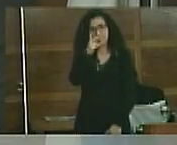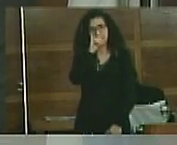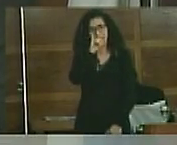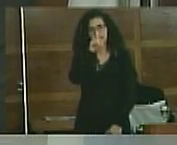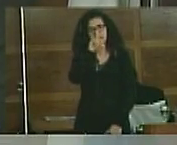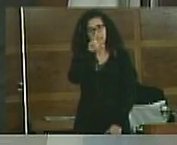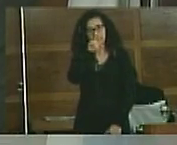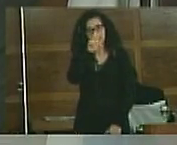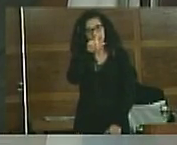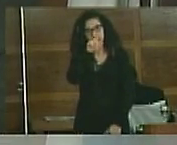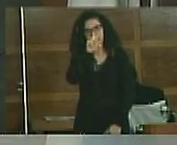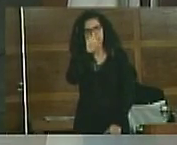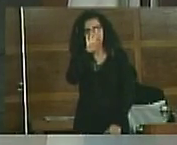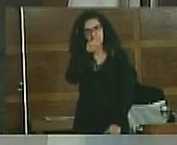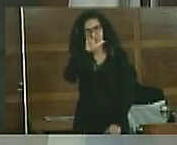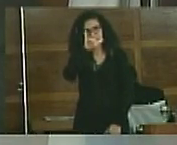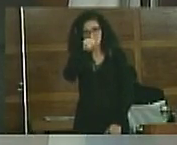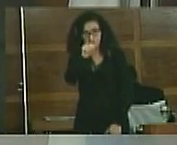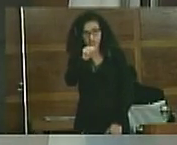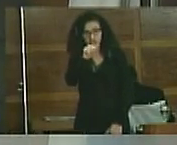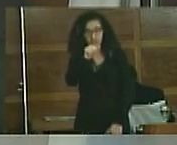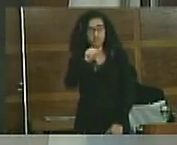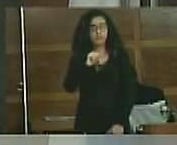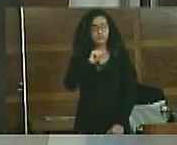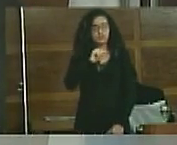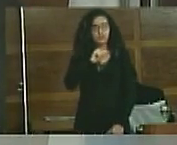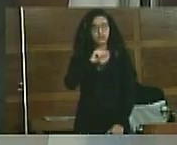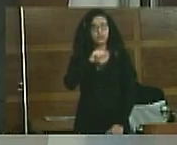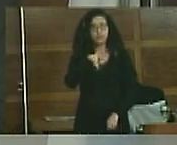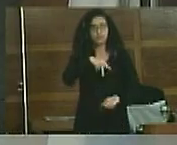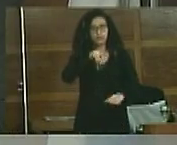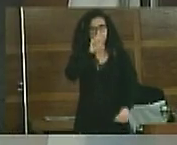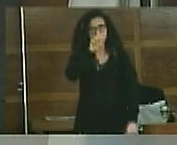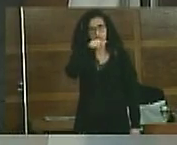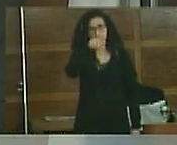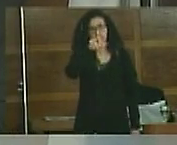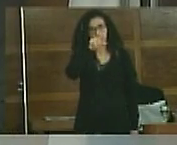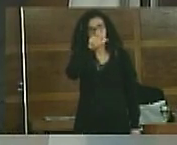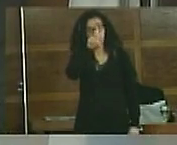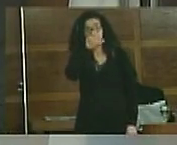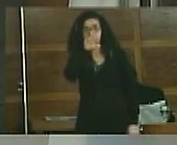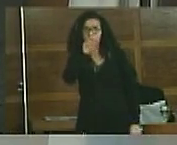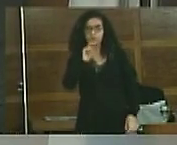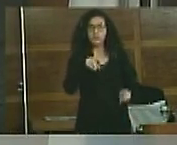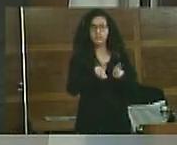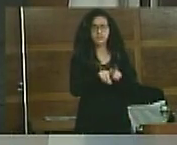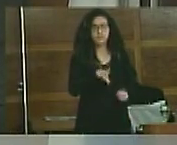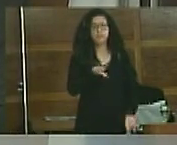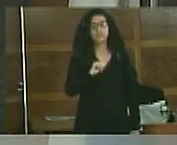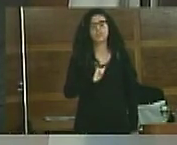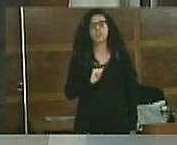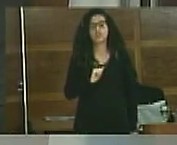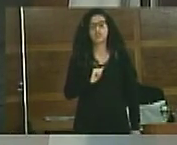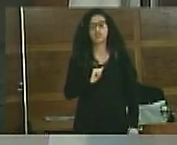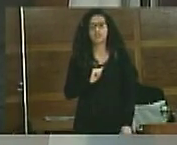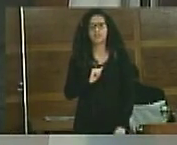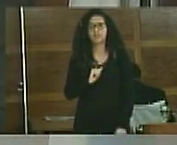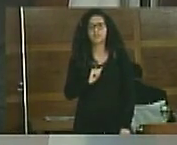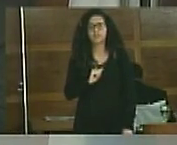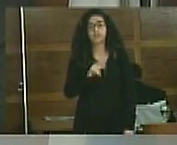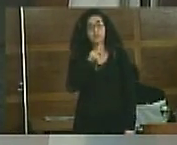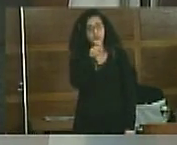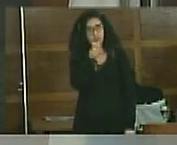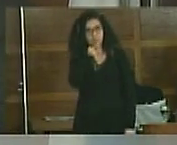Hidrelétrica Manduriacu, Equador, 90 milhões. Hidroelétrica de Xaglia,